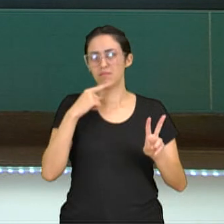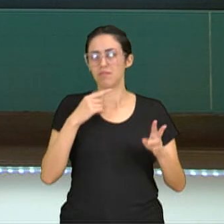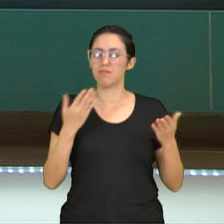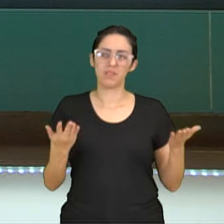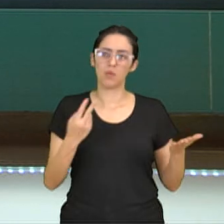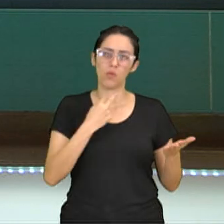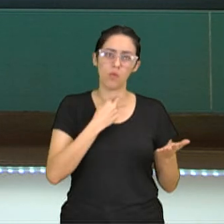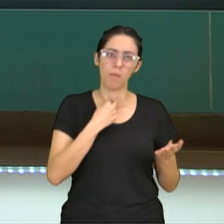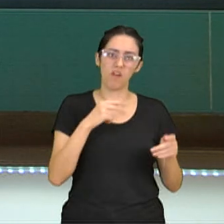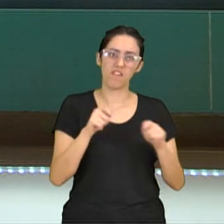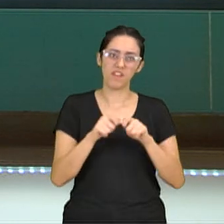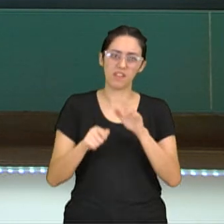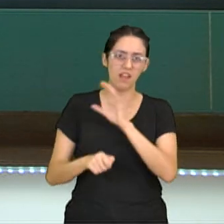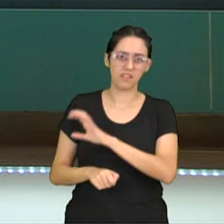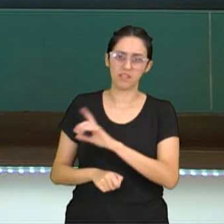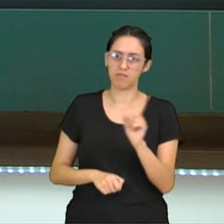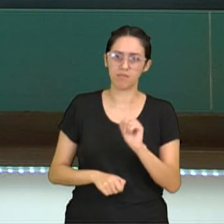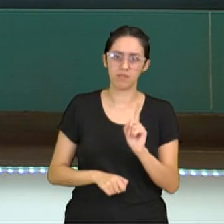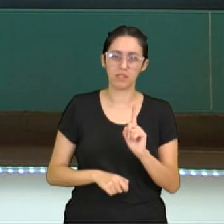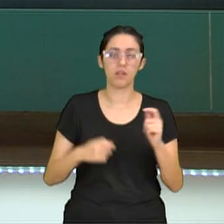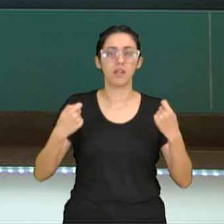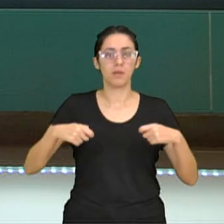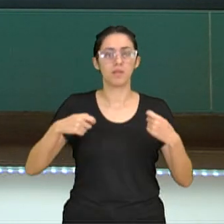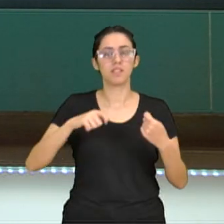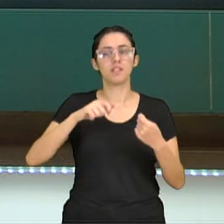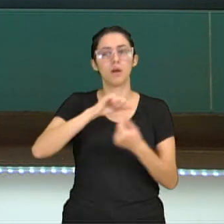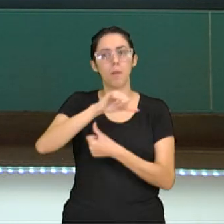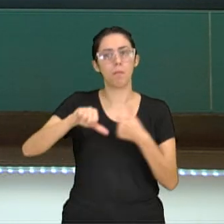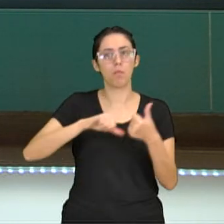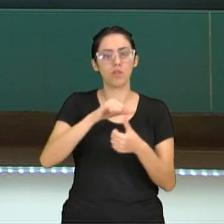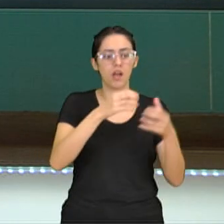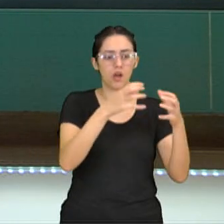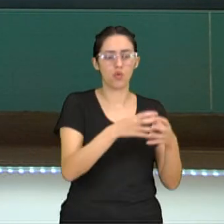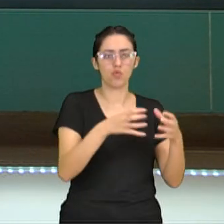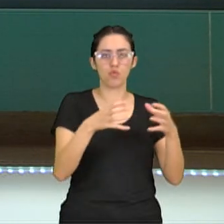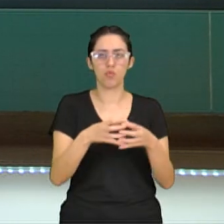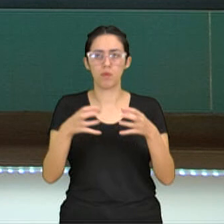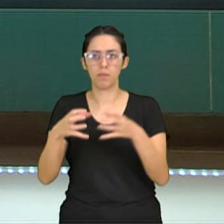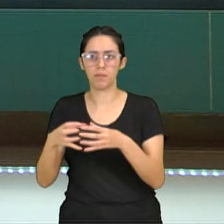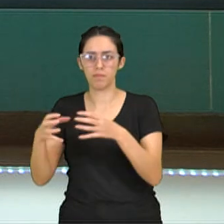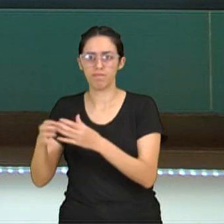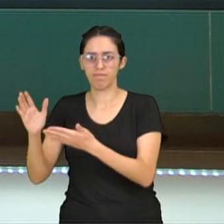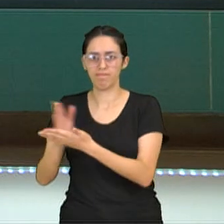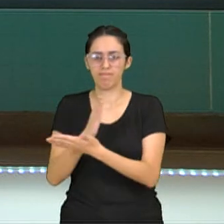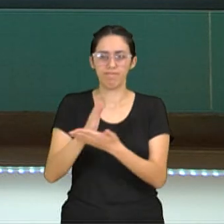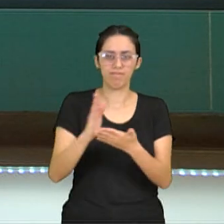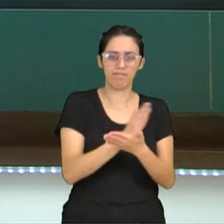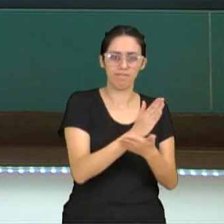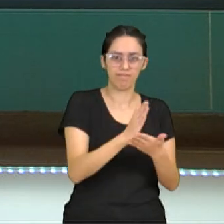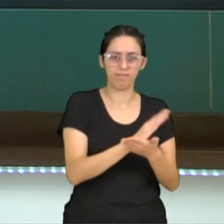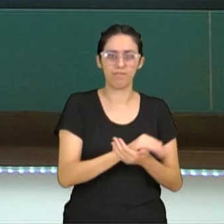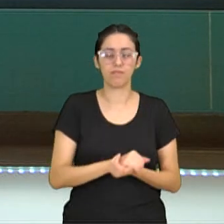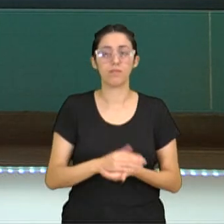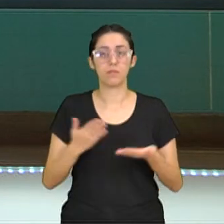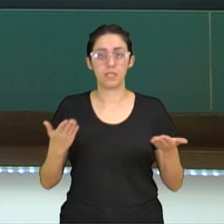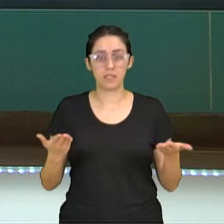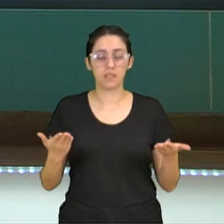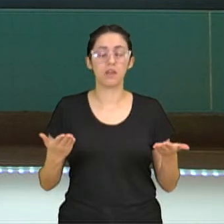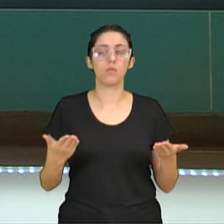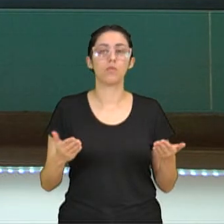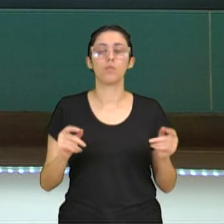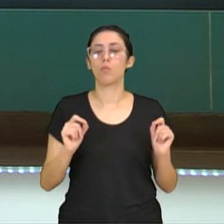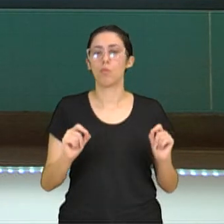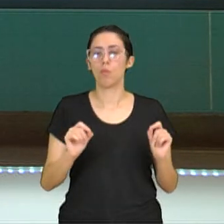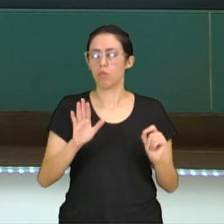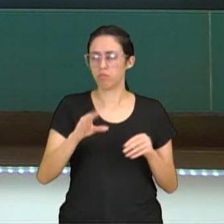dessa forma pelo trinômio. Vou ter que fazer por agrupamento, que é desmembrando o termo central. Então, para desmembrar o termo central,